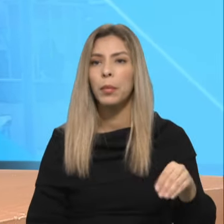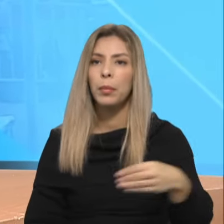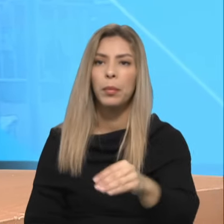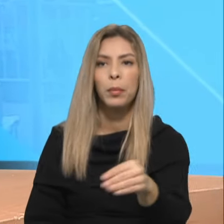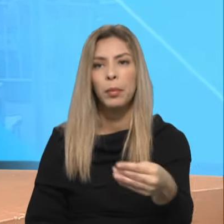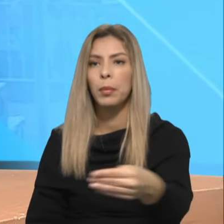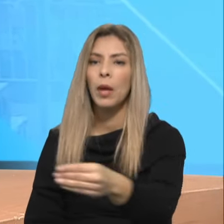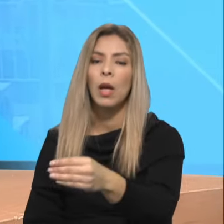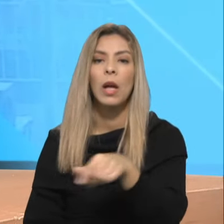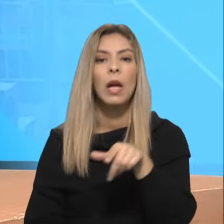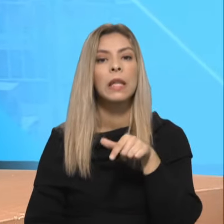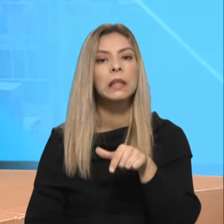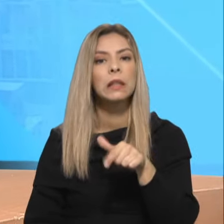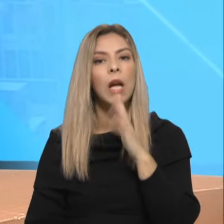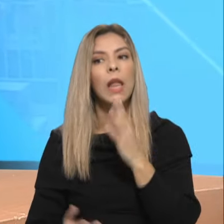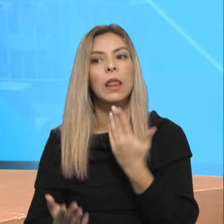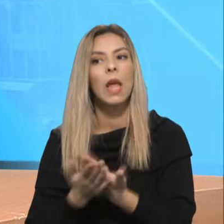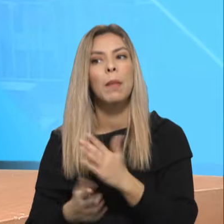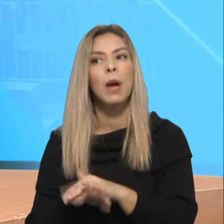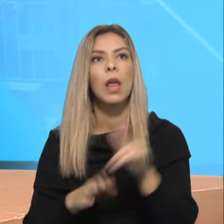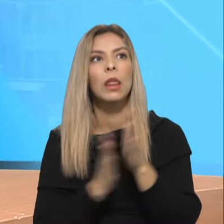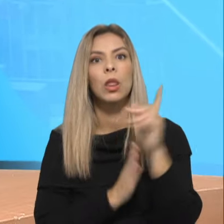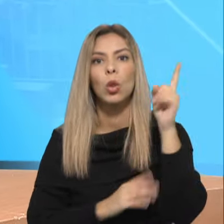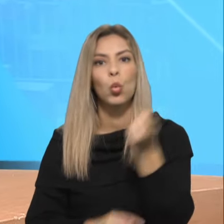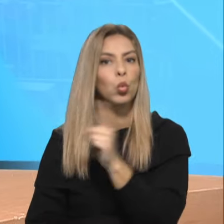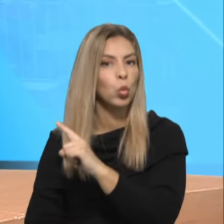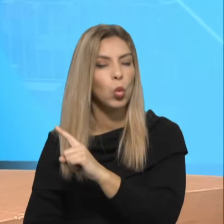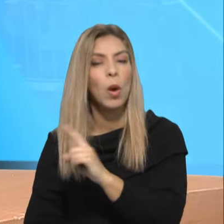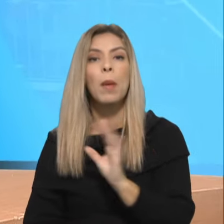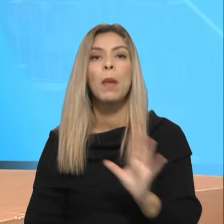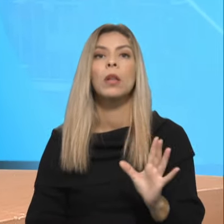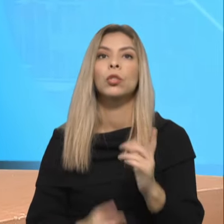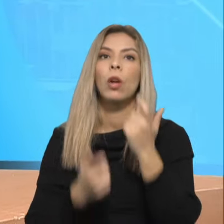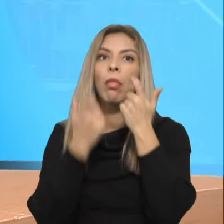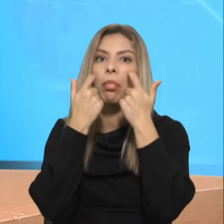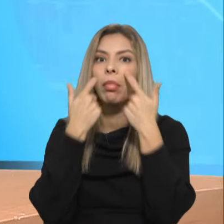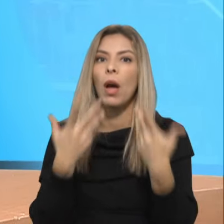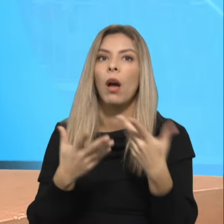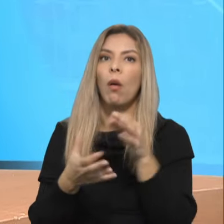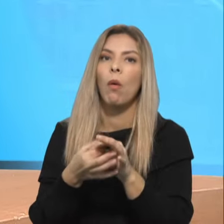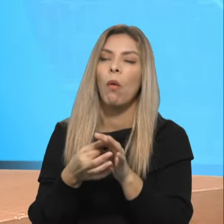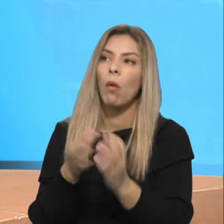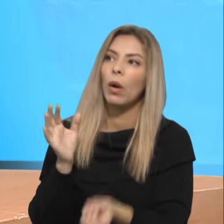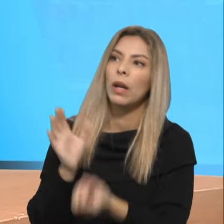que o pecado não possa ser atribuído a Deus, mas também não é totalmente formado nem criado pela